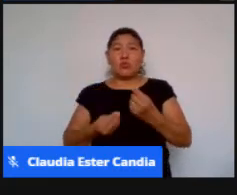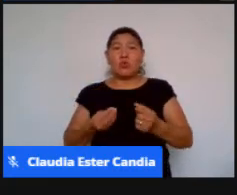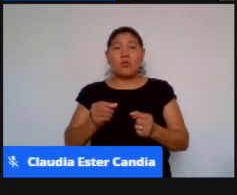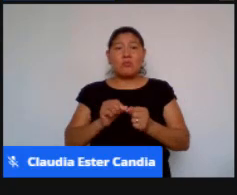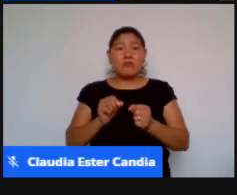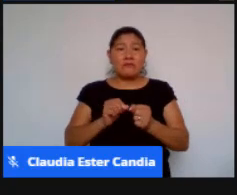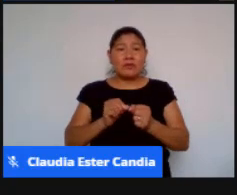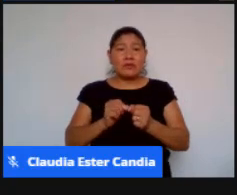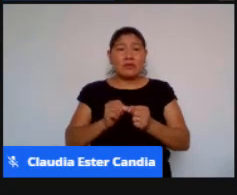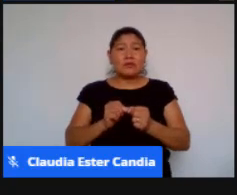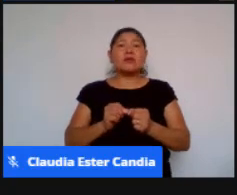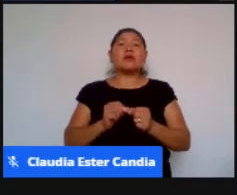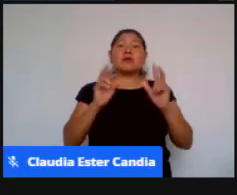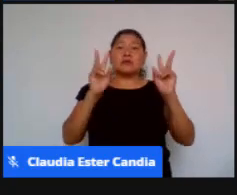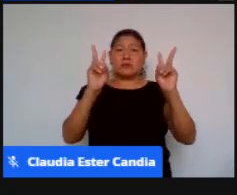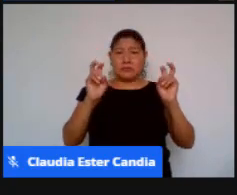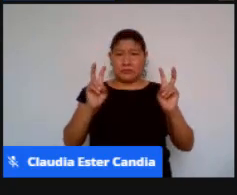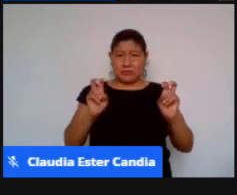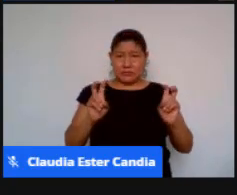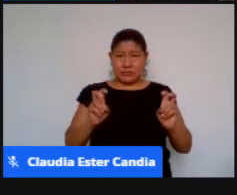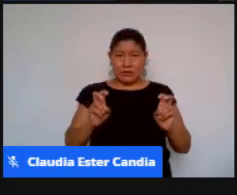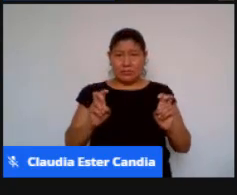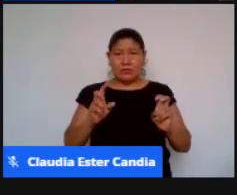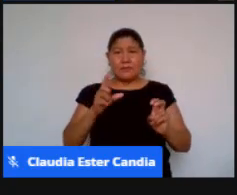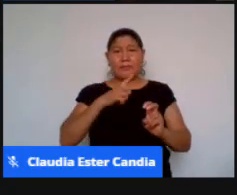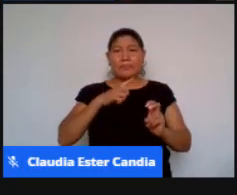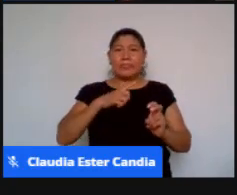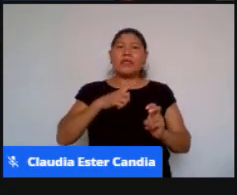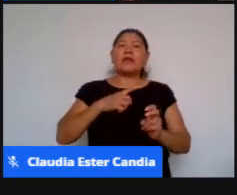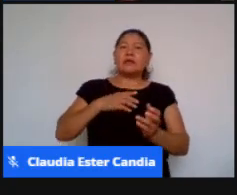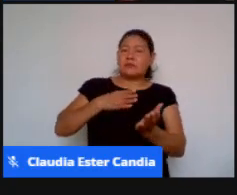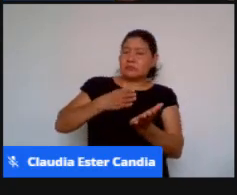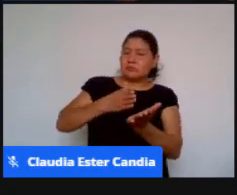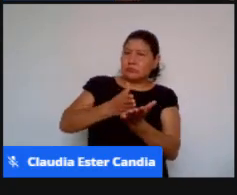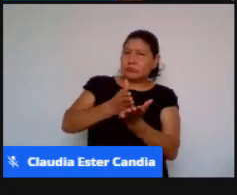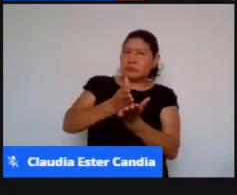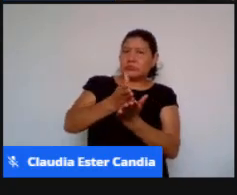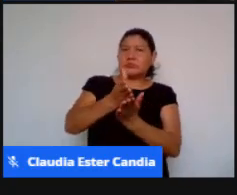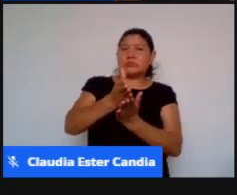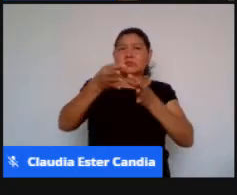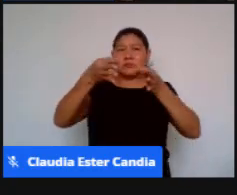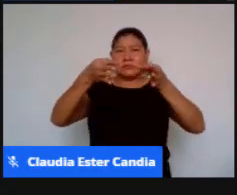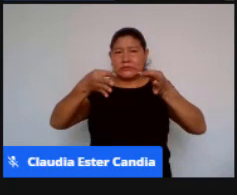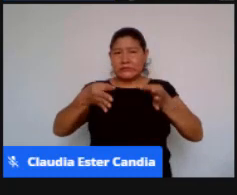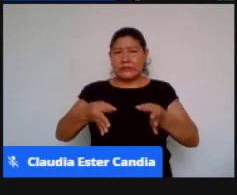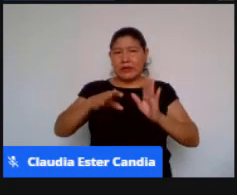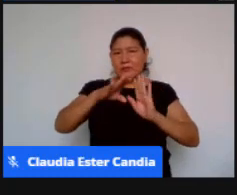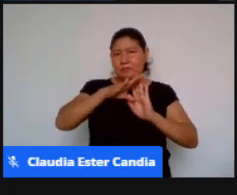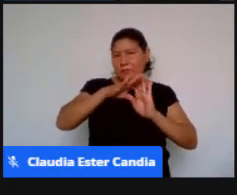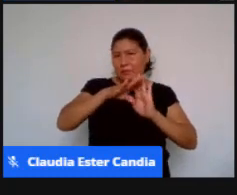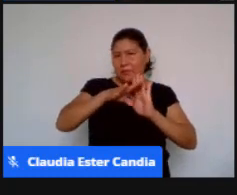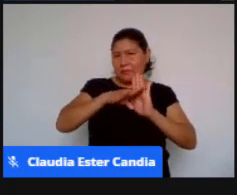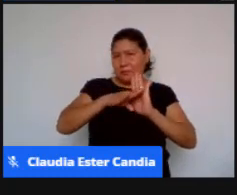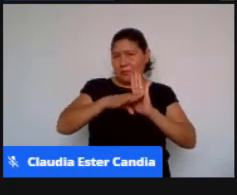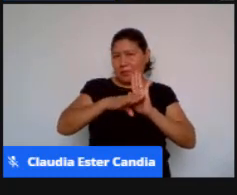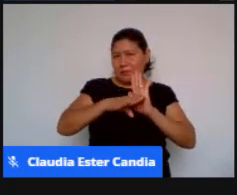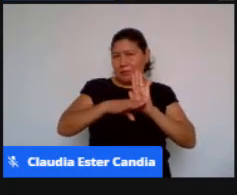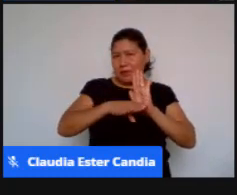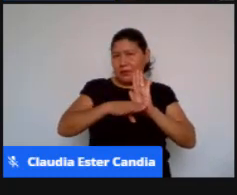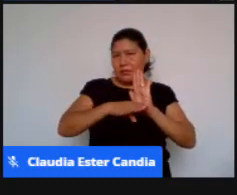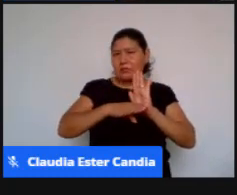Então, ela tem uma certa sequência aí, não vamos falar sequência, né? Nós podemos falar assim, ela tem